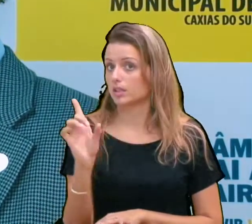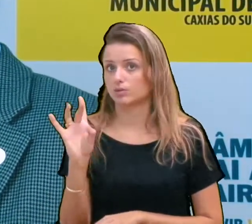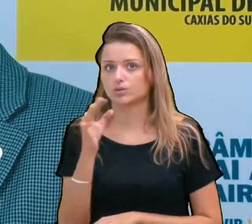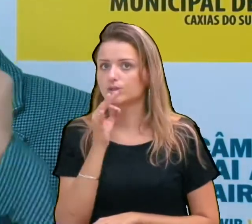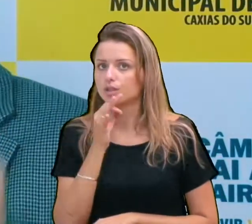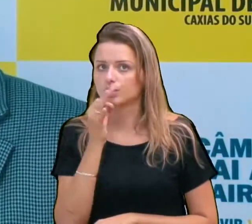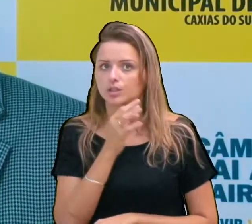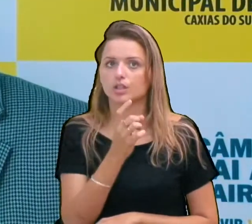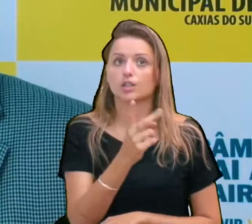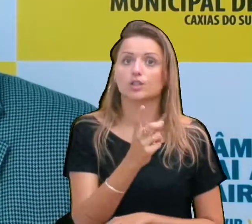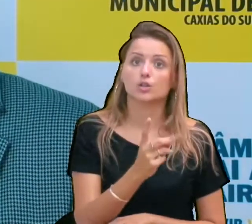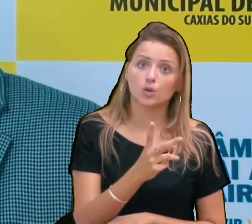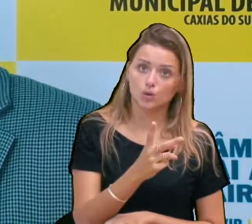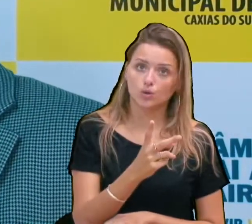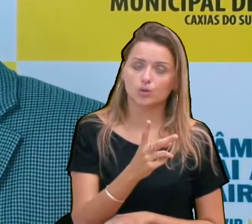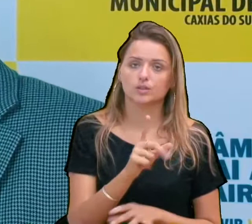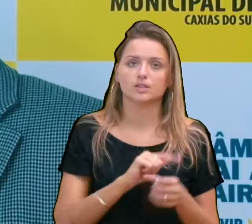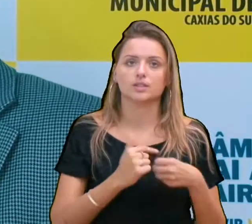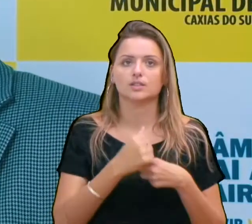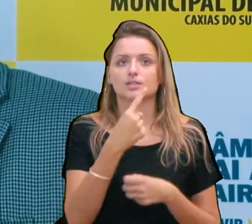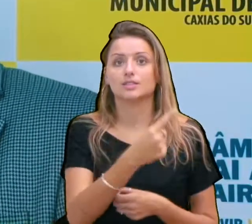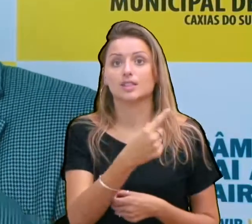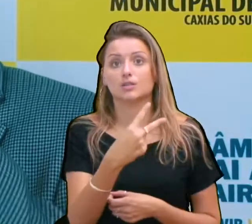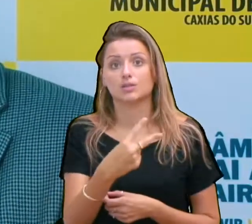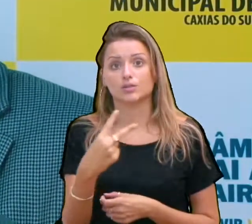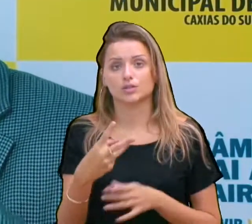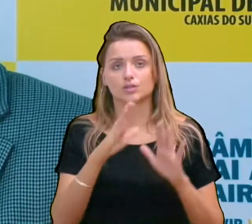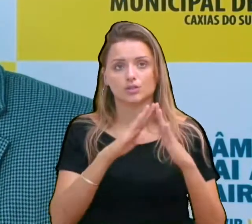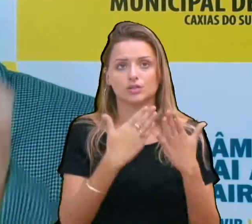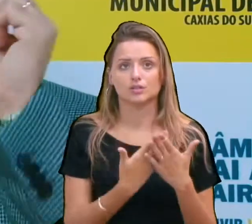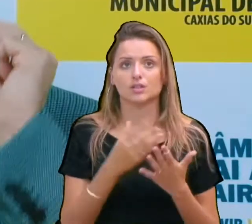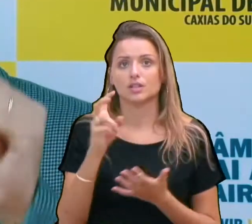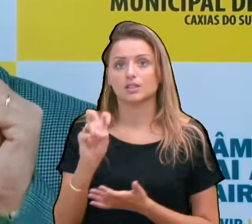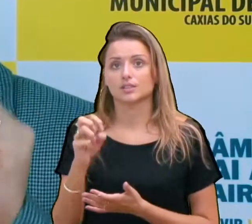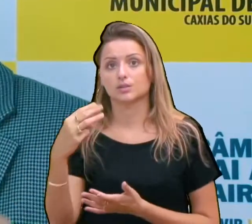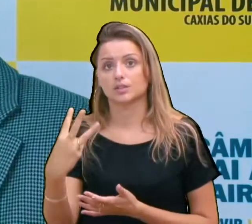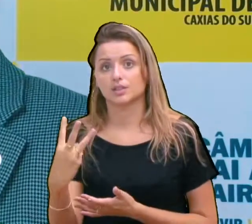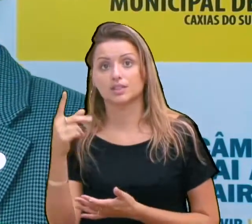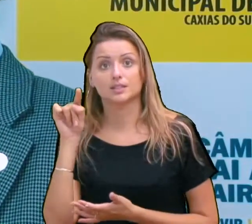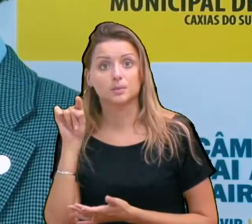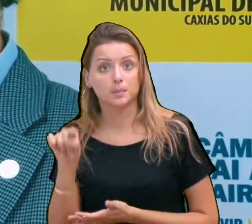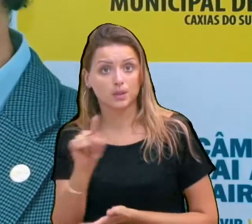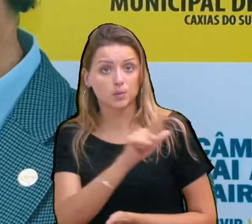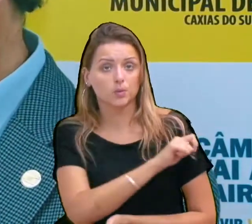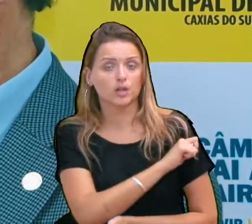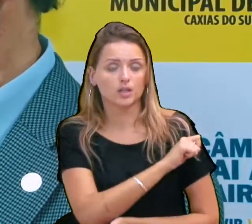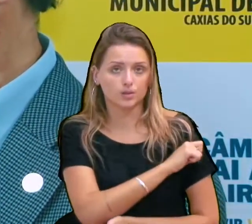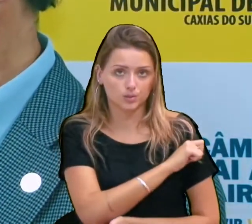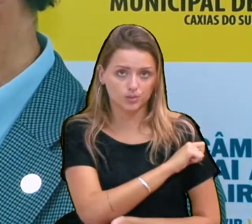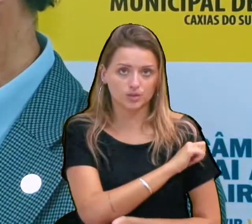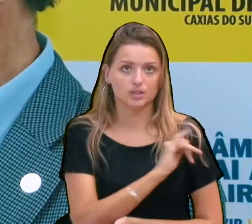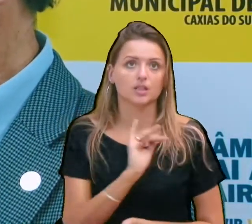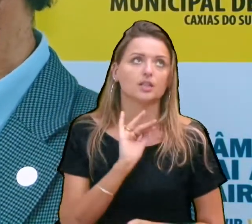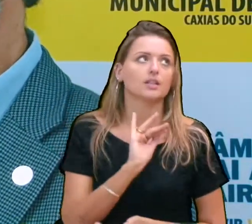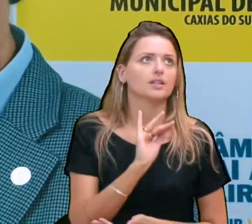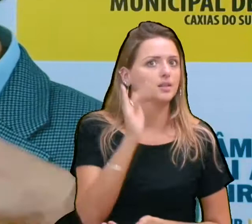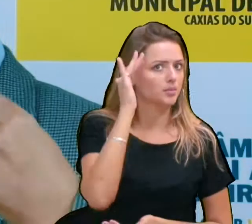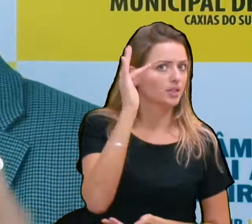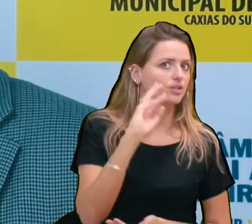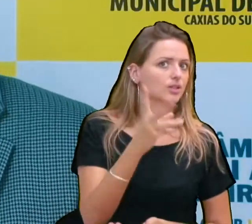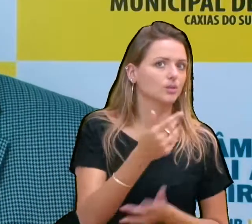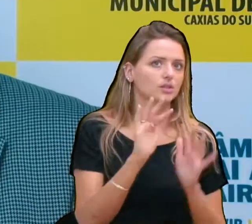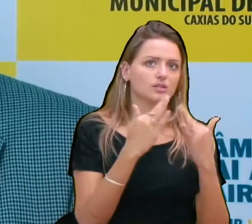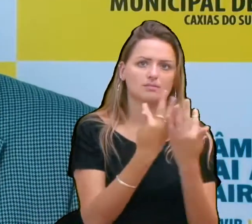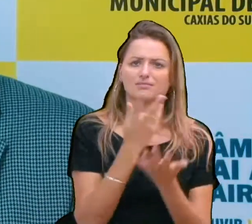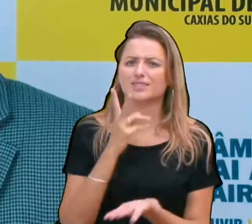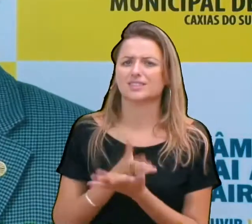Caxias, 122 escolas, 53 mil estudantes, imagine quantas famílias.